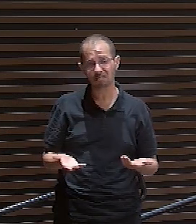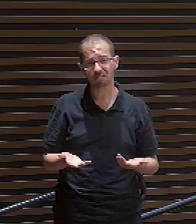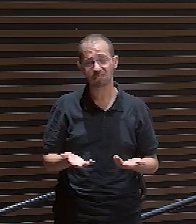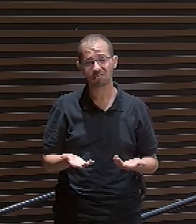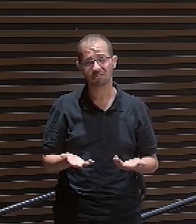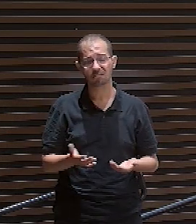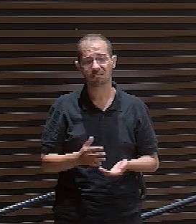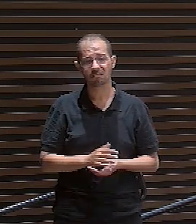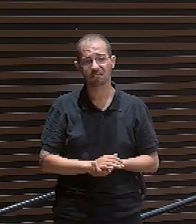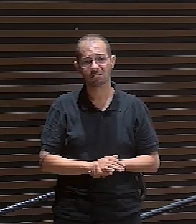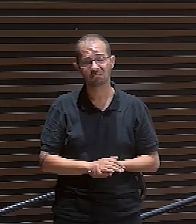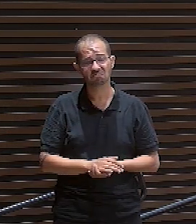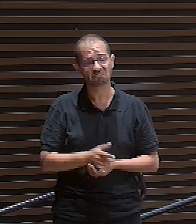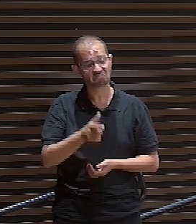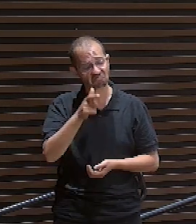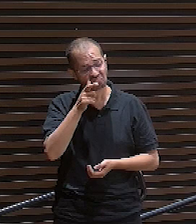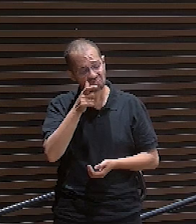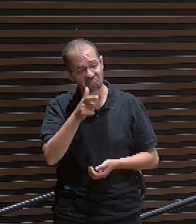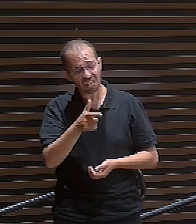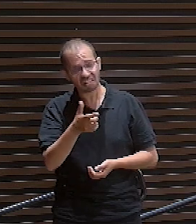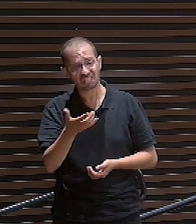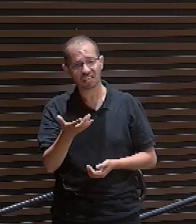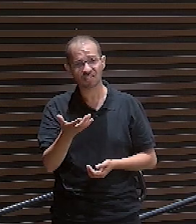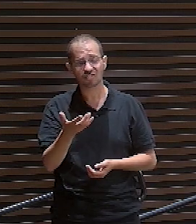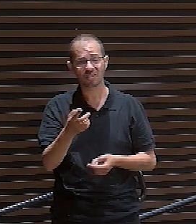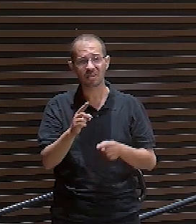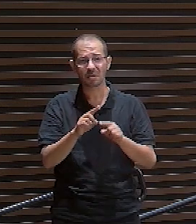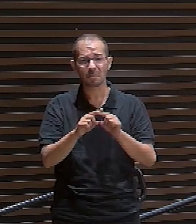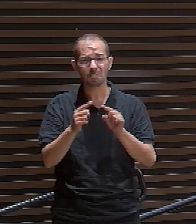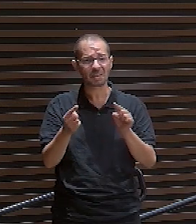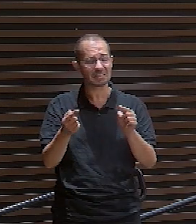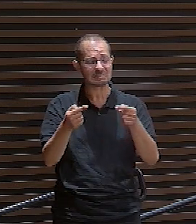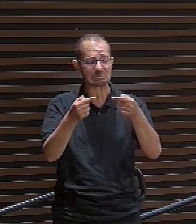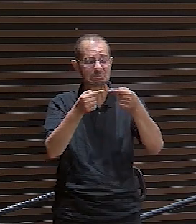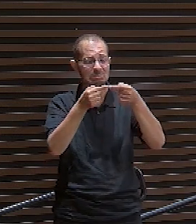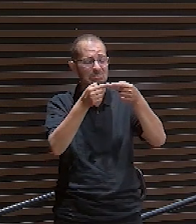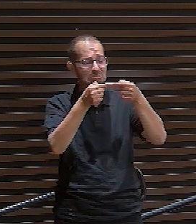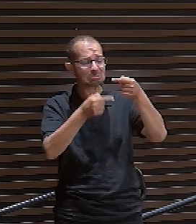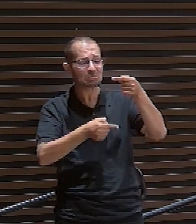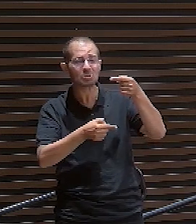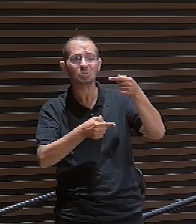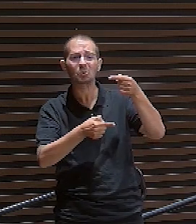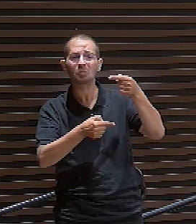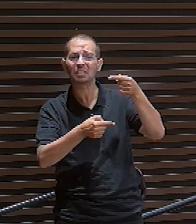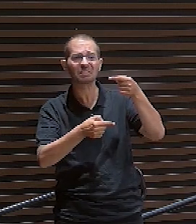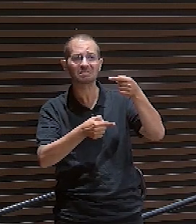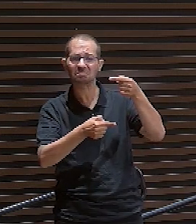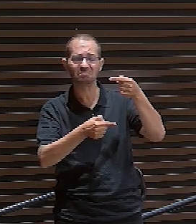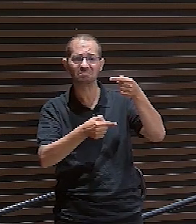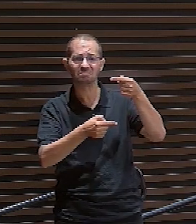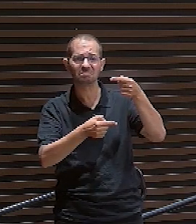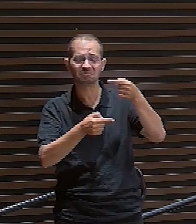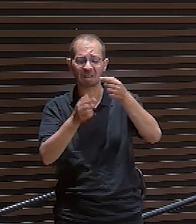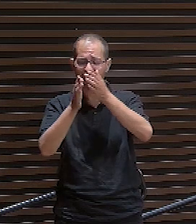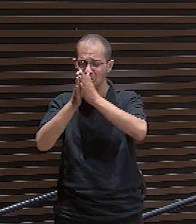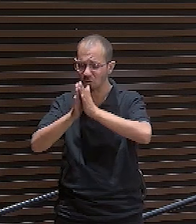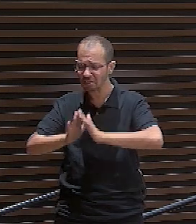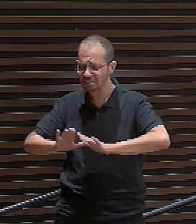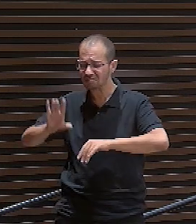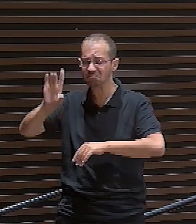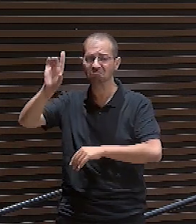que é interessante, mas que não faz parte do verdadeiro sentido da adoração.